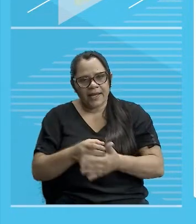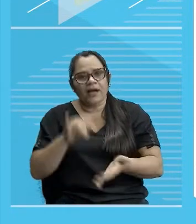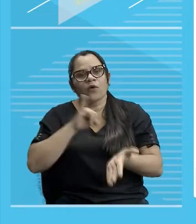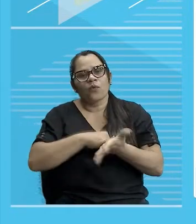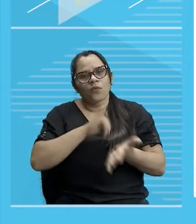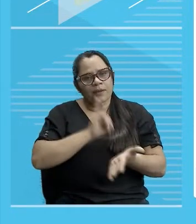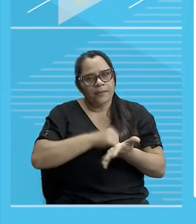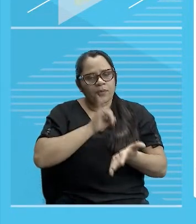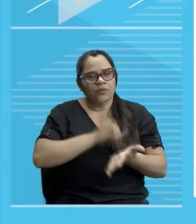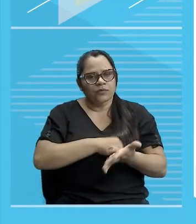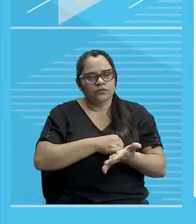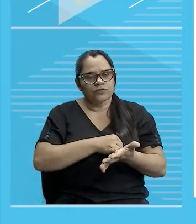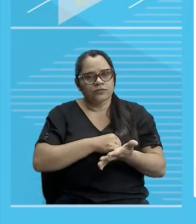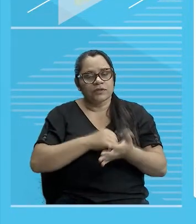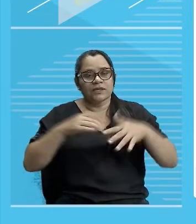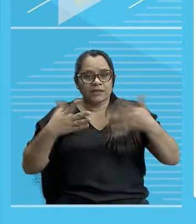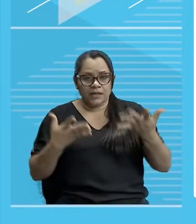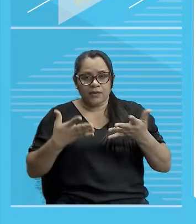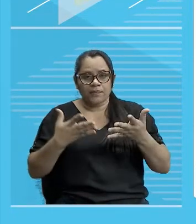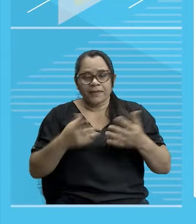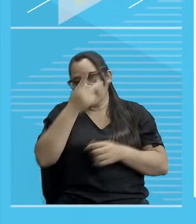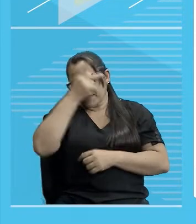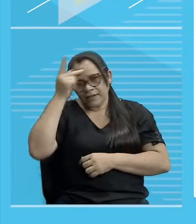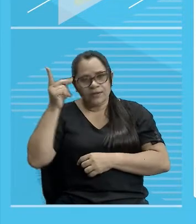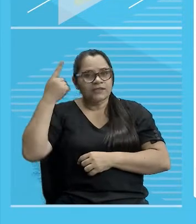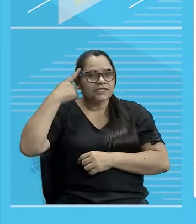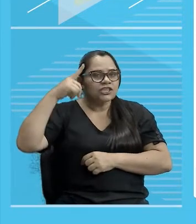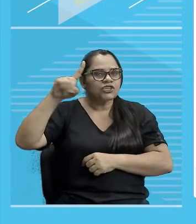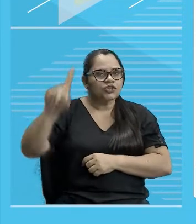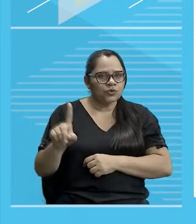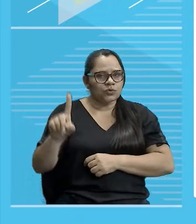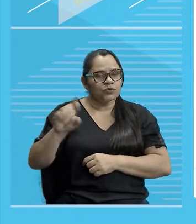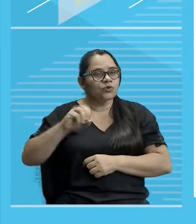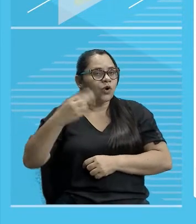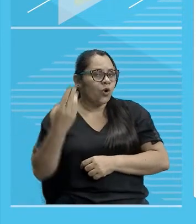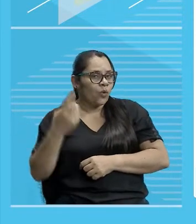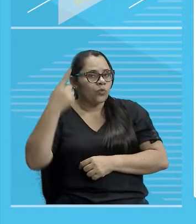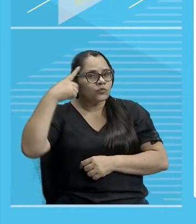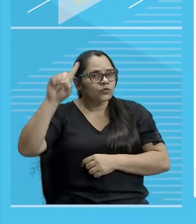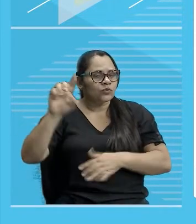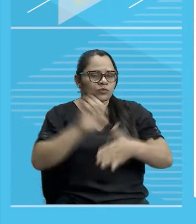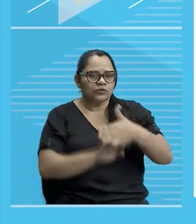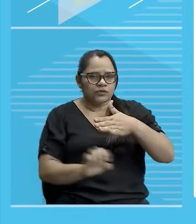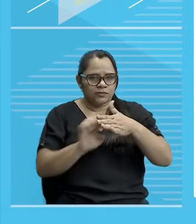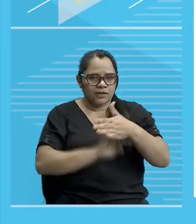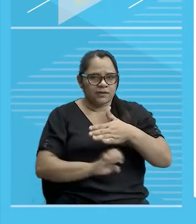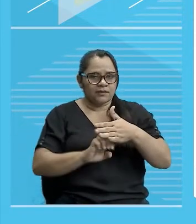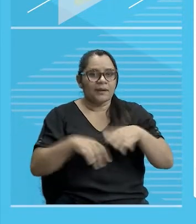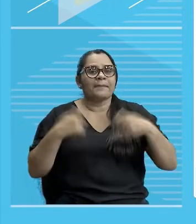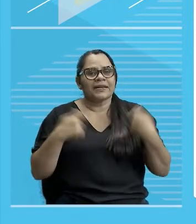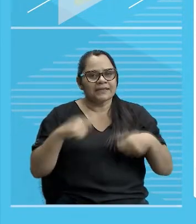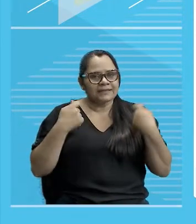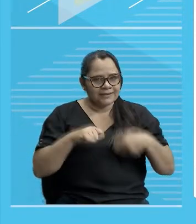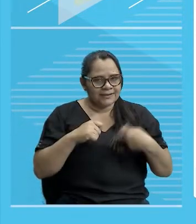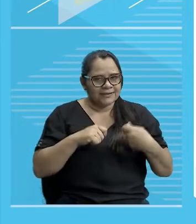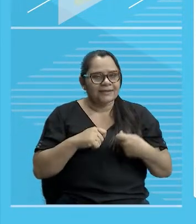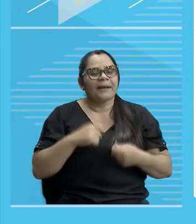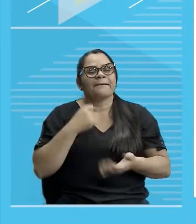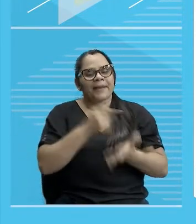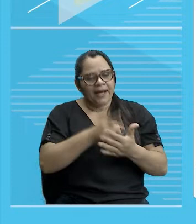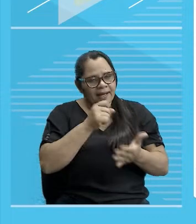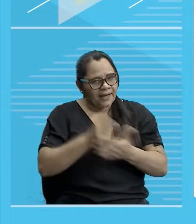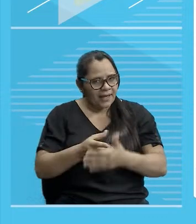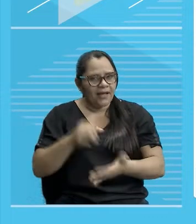você ser patrão ser empresário paga caro é o caso aí do piso salarial dos